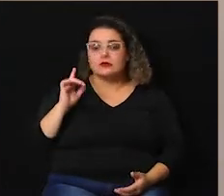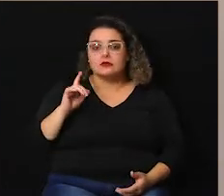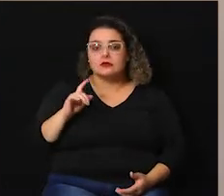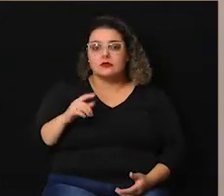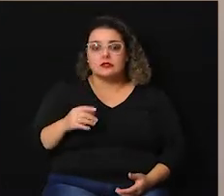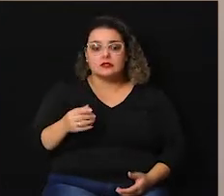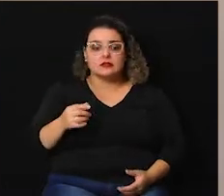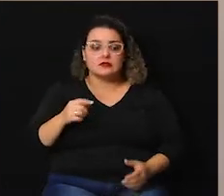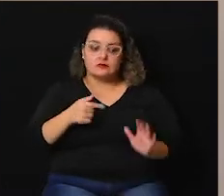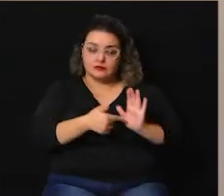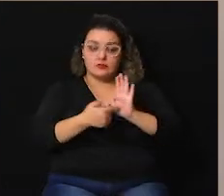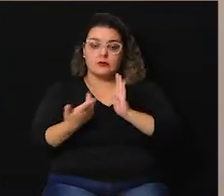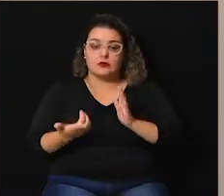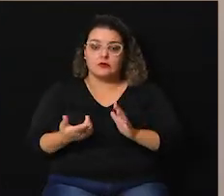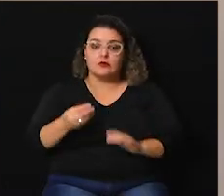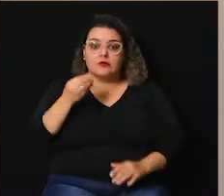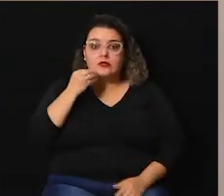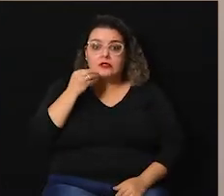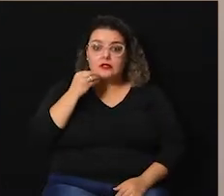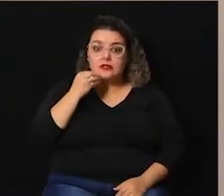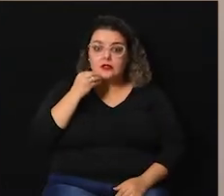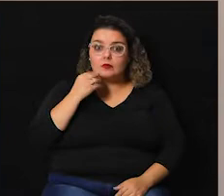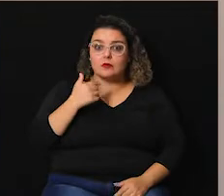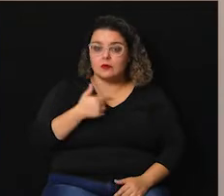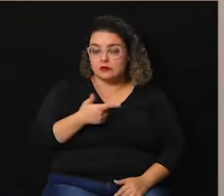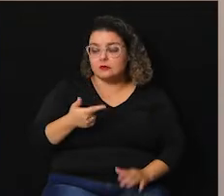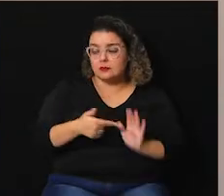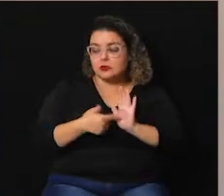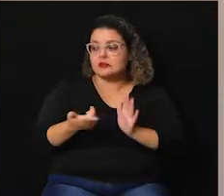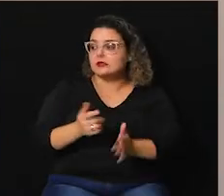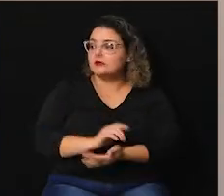vou tentar mostrar para vocês aqui.